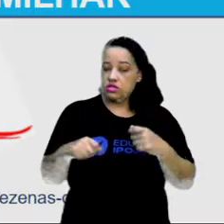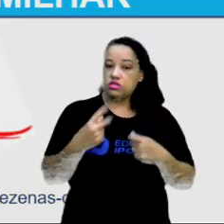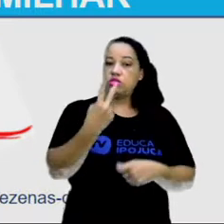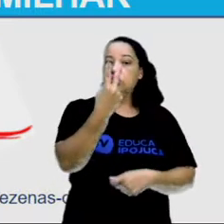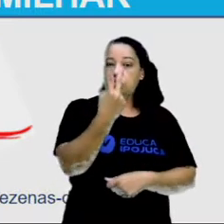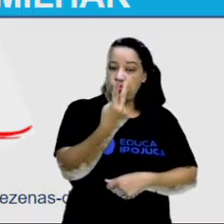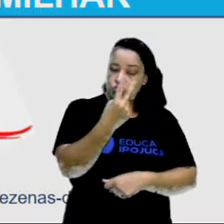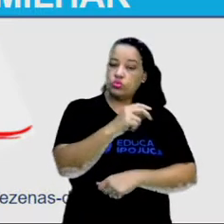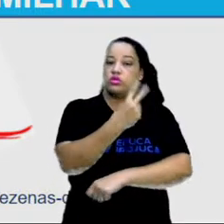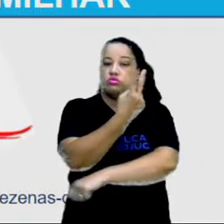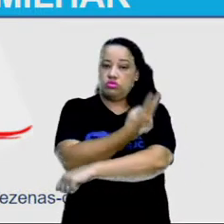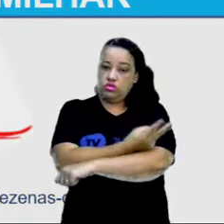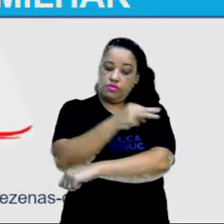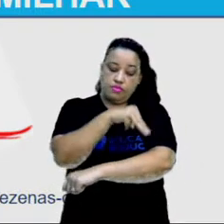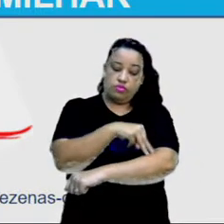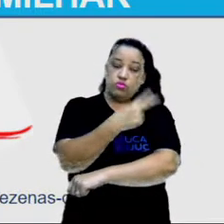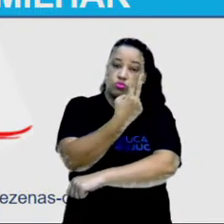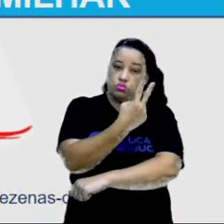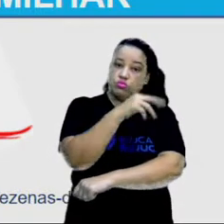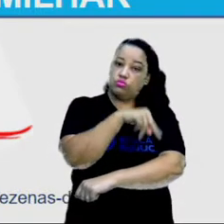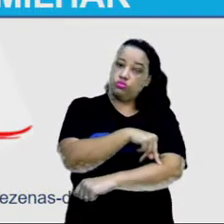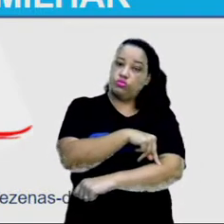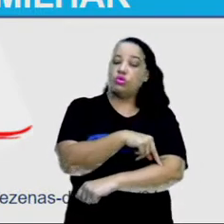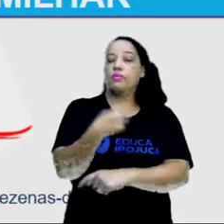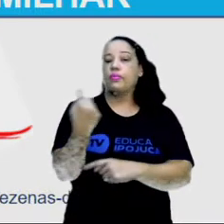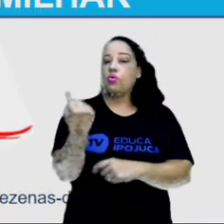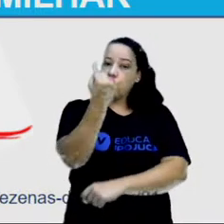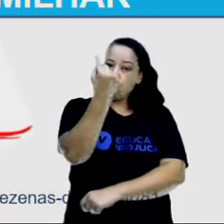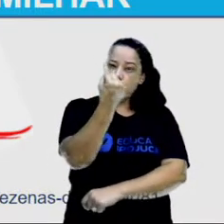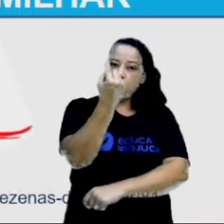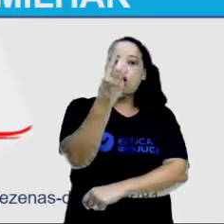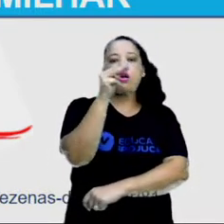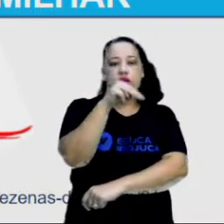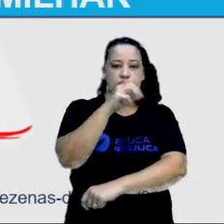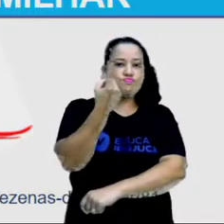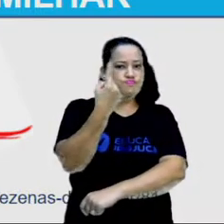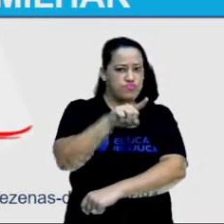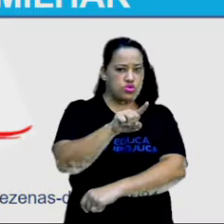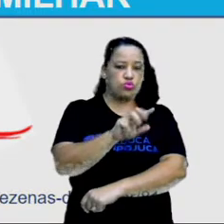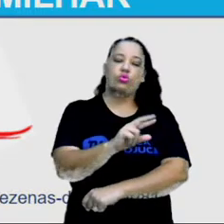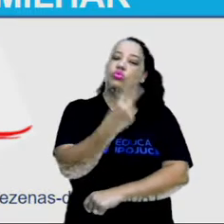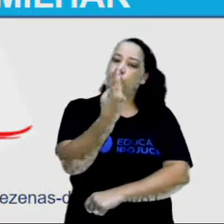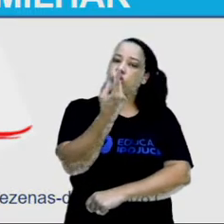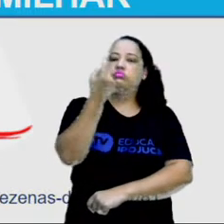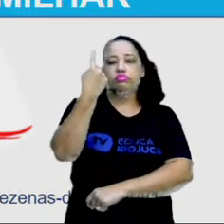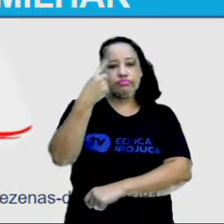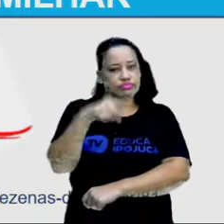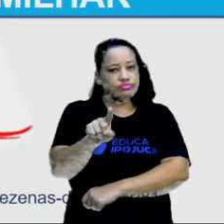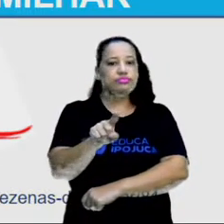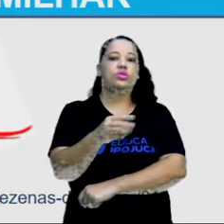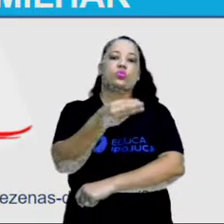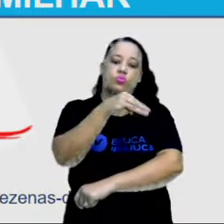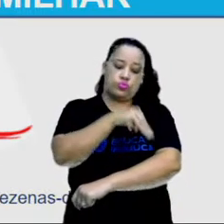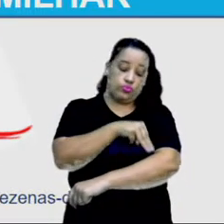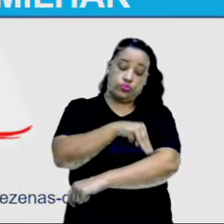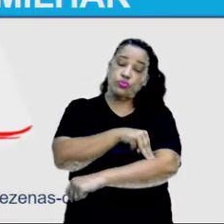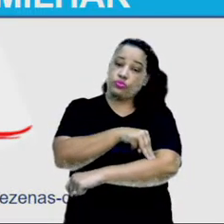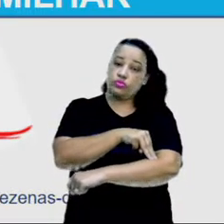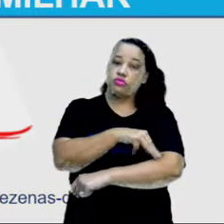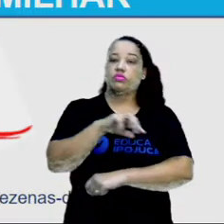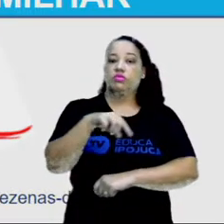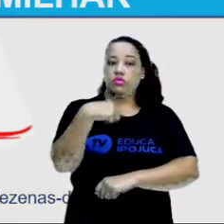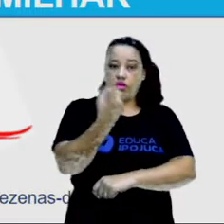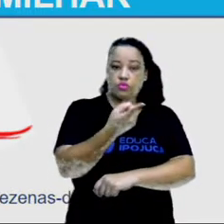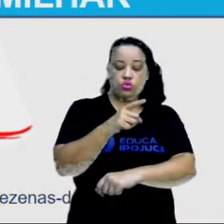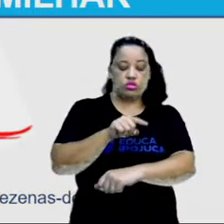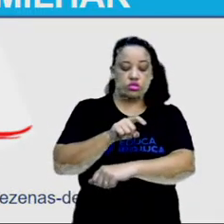de milhar. Uma unidade de milhar é quanto? 1.000. Duas, quanto é? 2.000. E assim por diante. Na centena, que